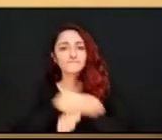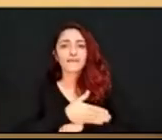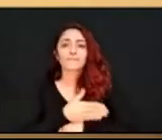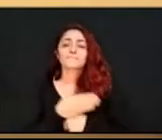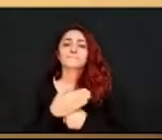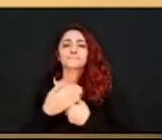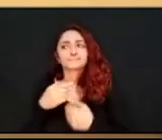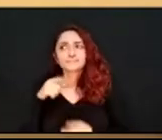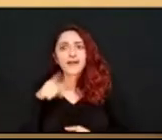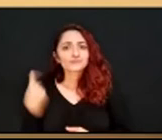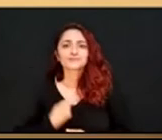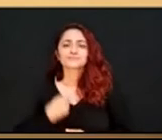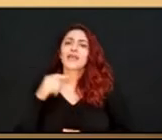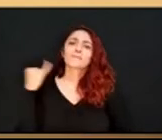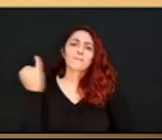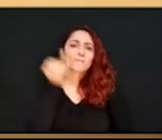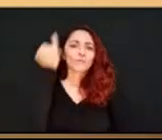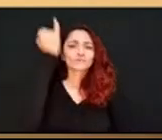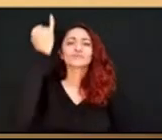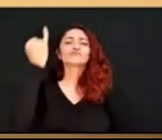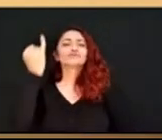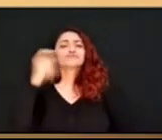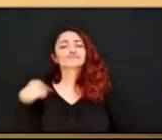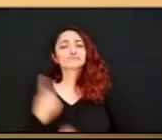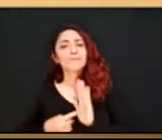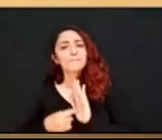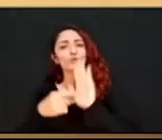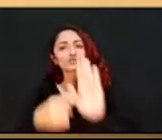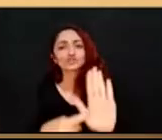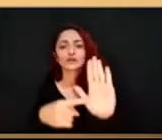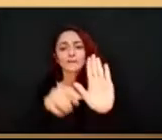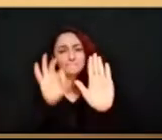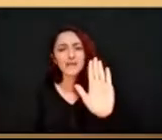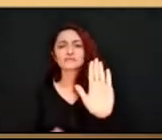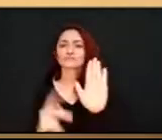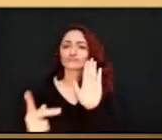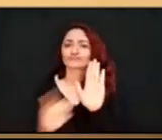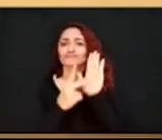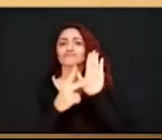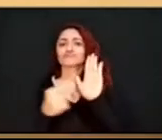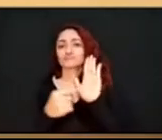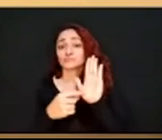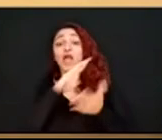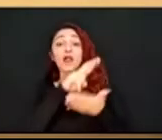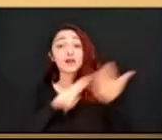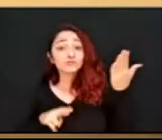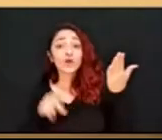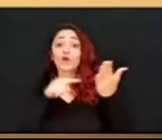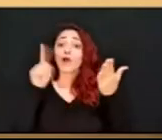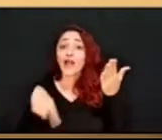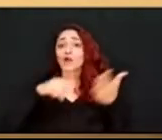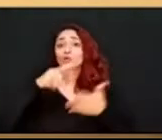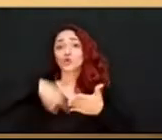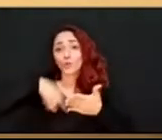trazer mas como eu disse no início não é materializar as ações que a gente está fazendo relatório ele é um documento que as pessoas vão poder